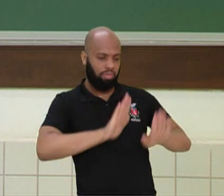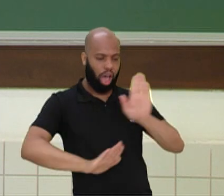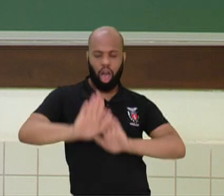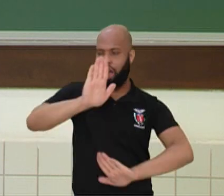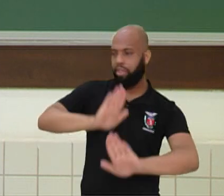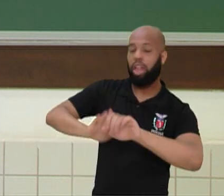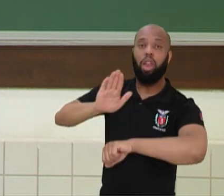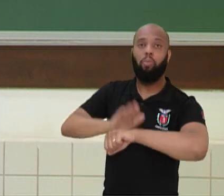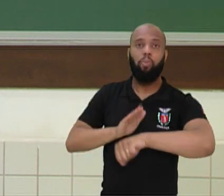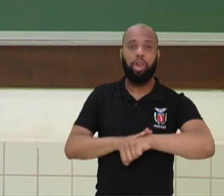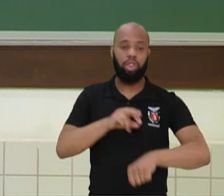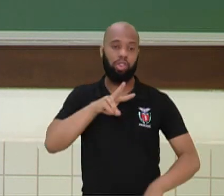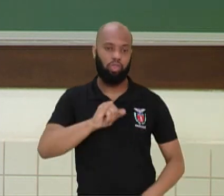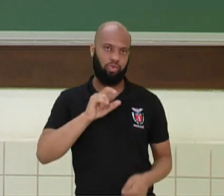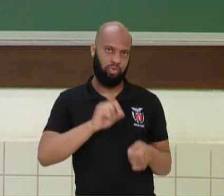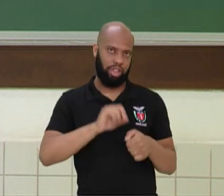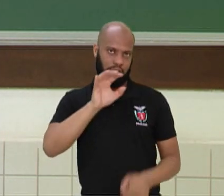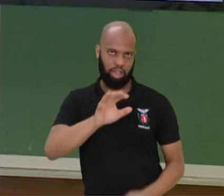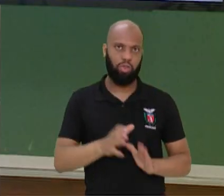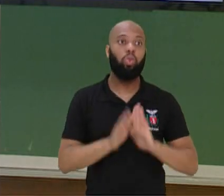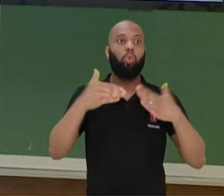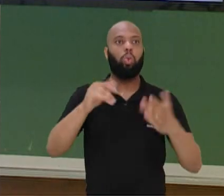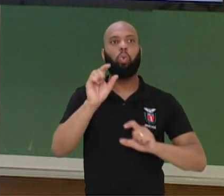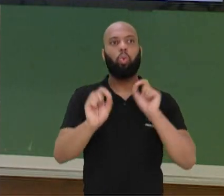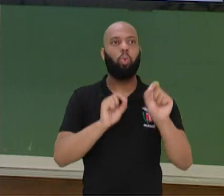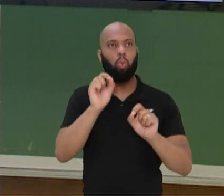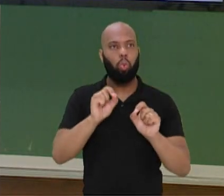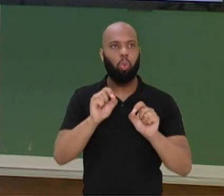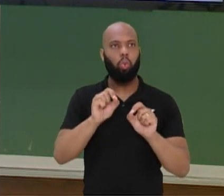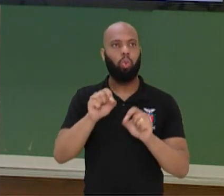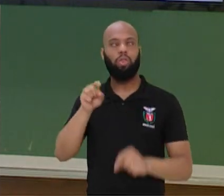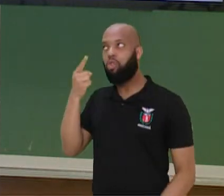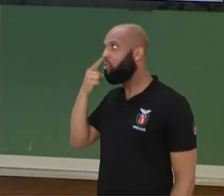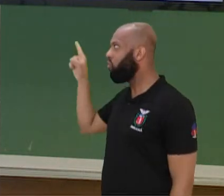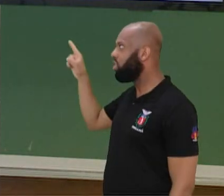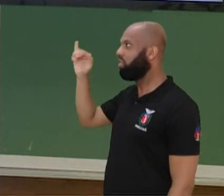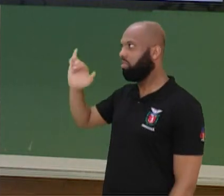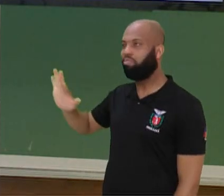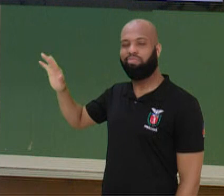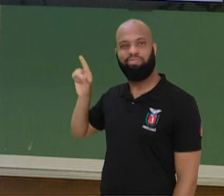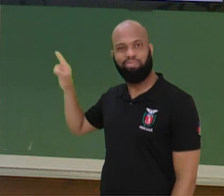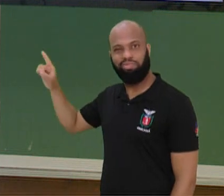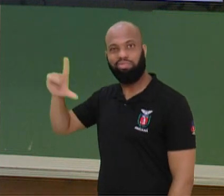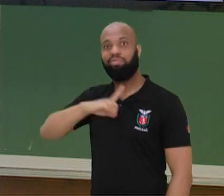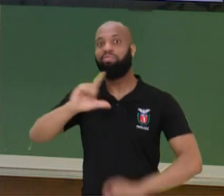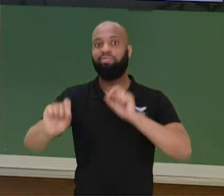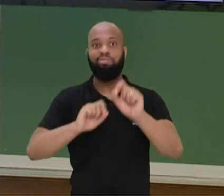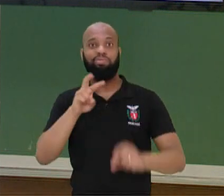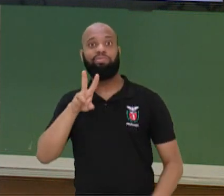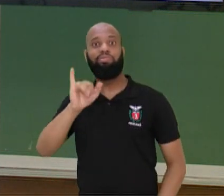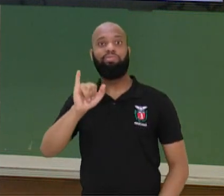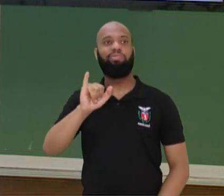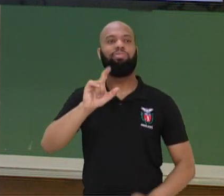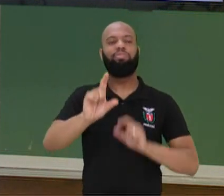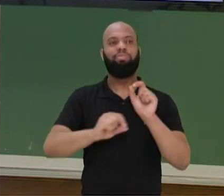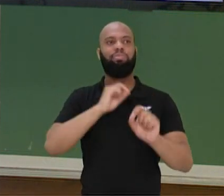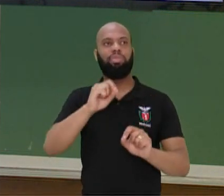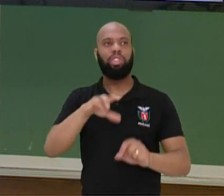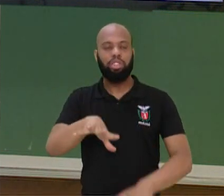quando eu vou executar essa manobra. Basicamente, a manobra de Valsalva, conforme a imagem, eu vou